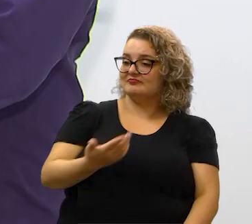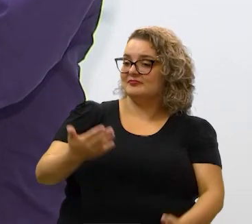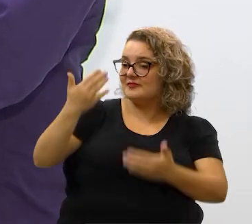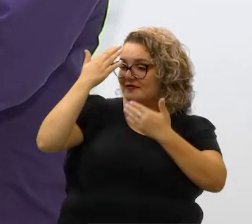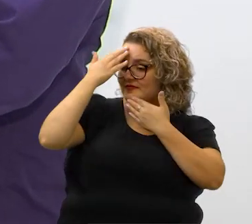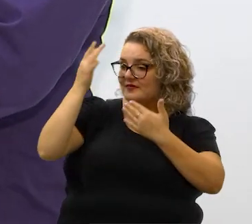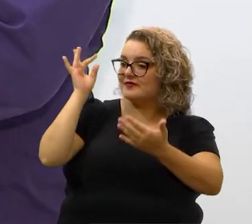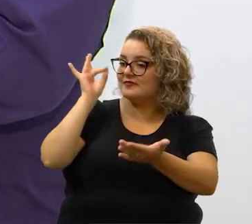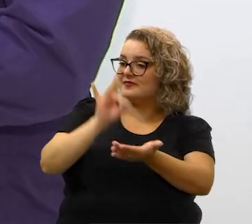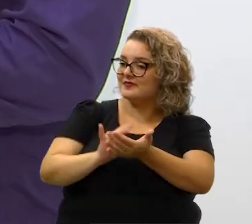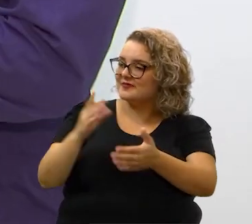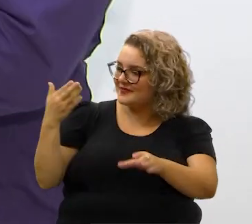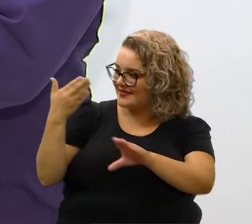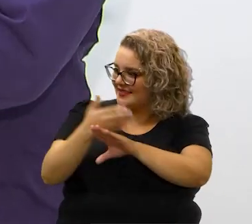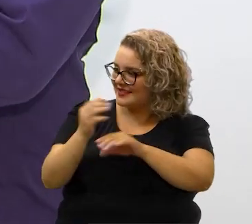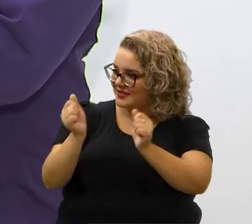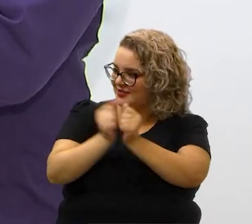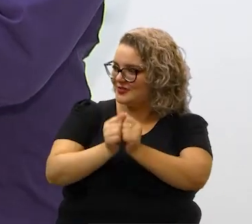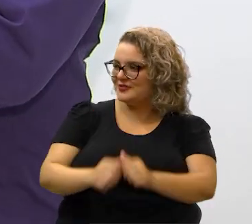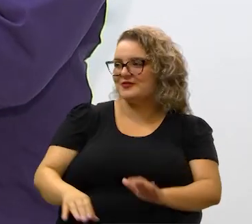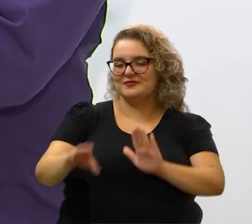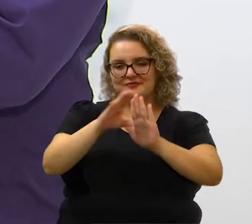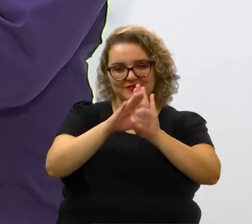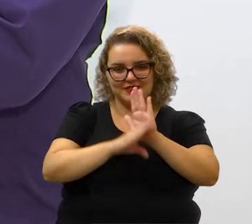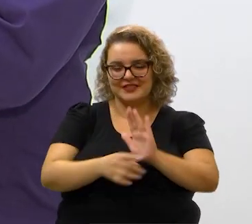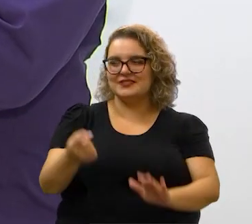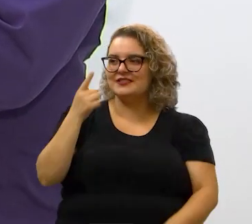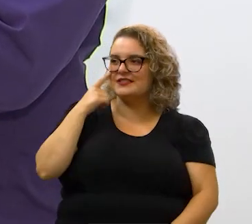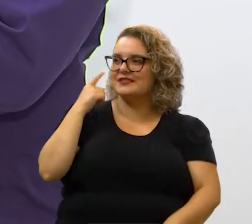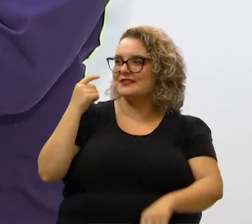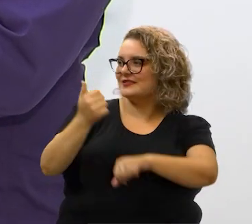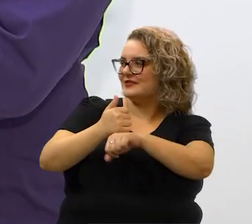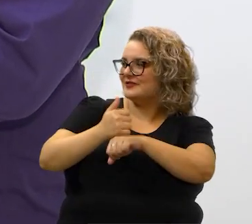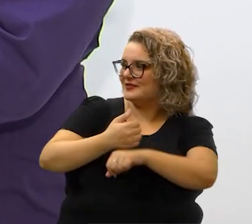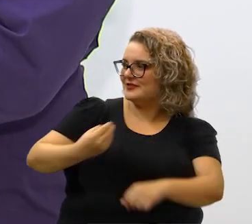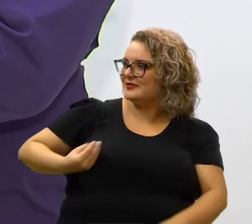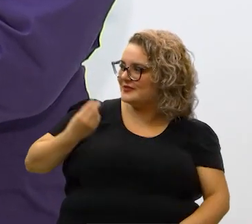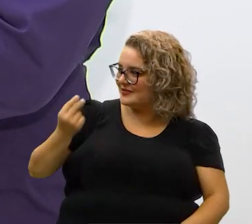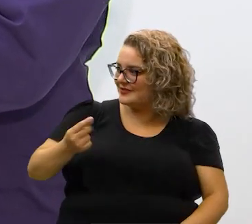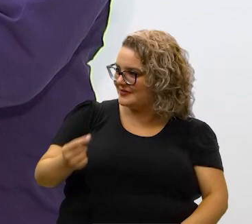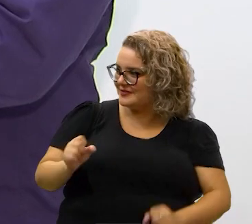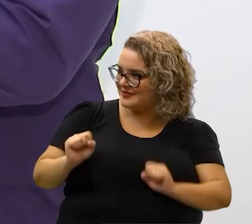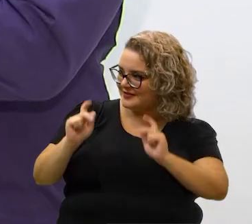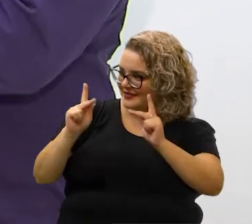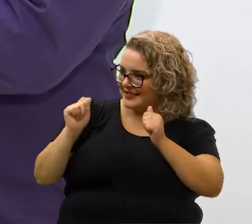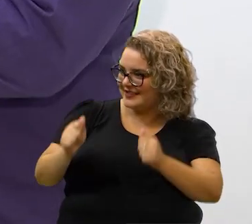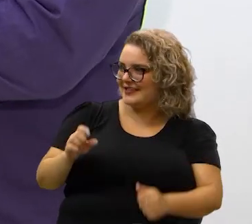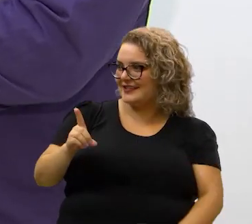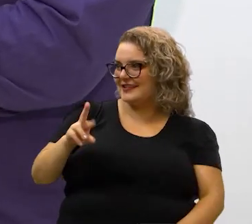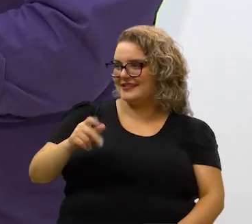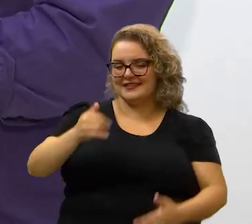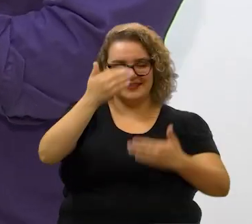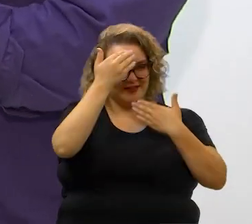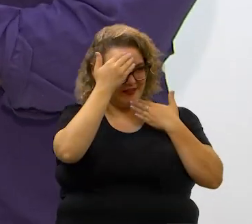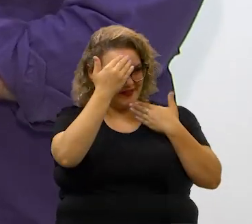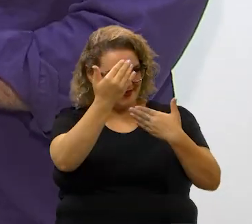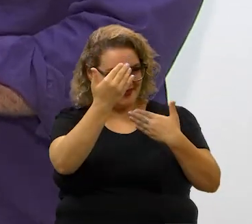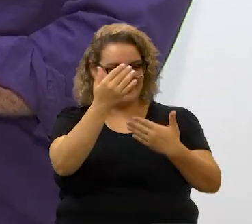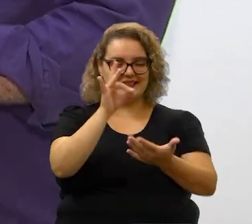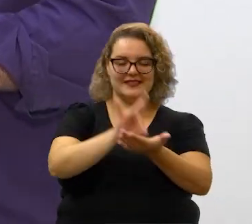gente. Agradeço demais a sua participação aqui no quadro Se Liga na Profissão e vida longa aí pra você, beleza, Adriana? Obrigada, eu